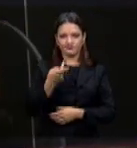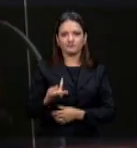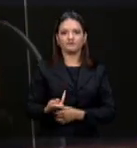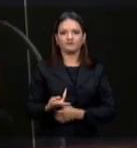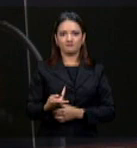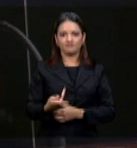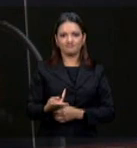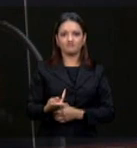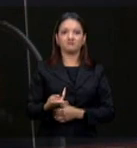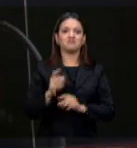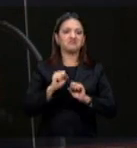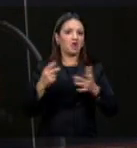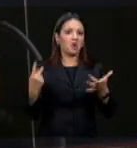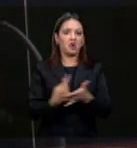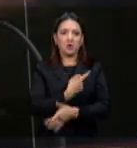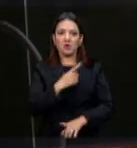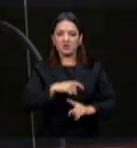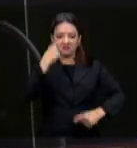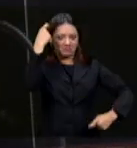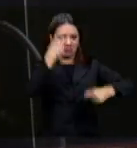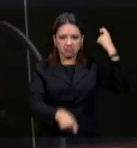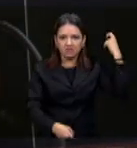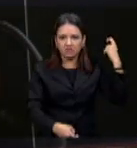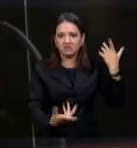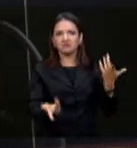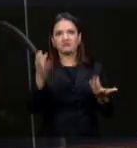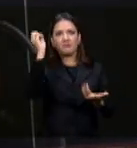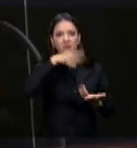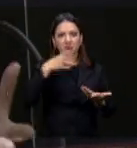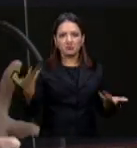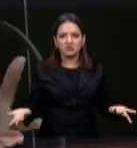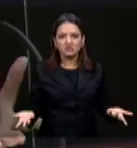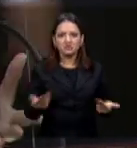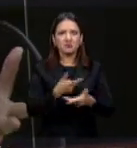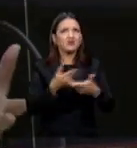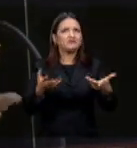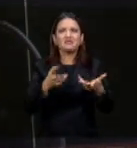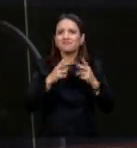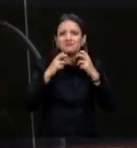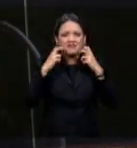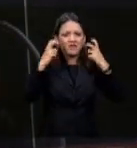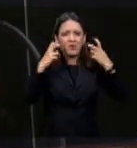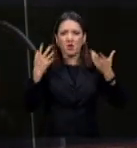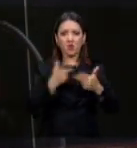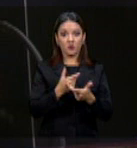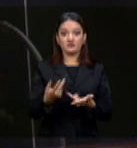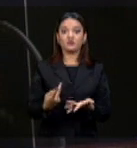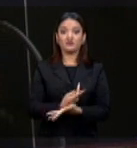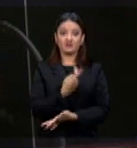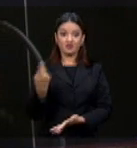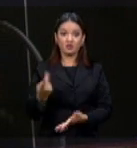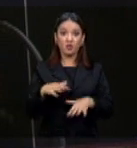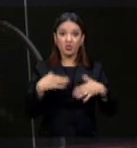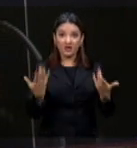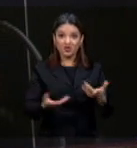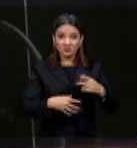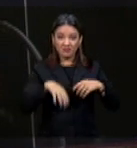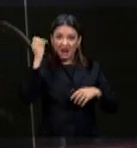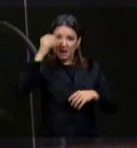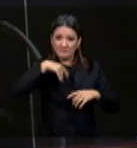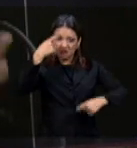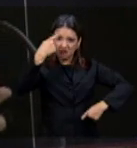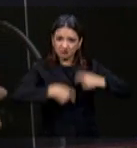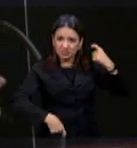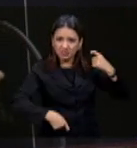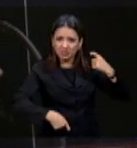história de abuso sexual, alguma história de algum avanço indesejado, de algum constrangimento que seja. Quando a gente fala em abuso sexual, não se trata